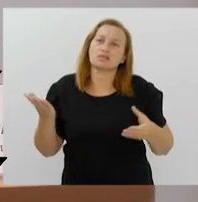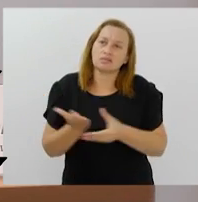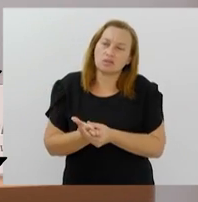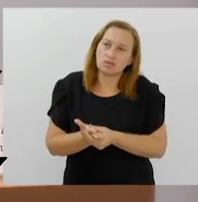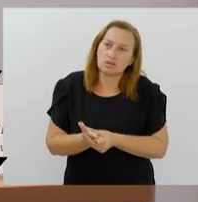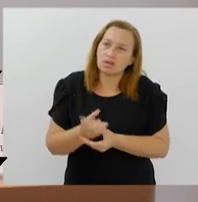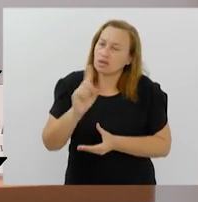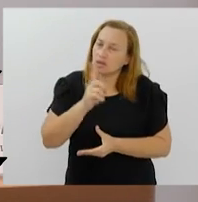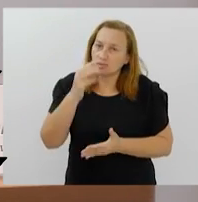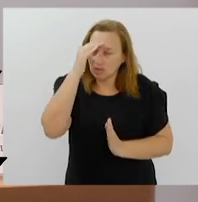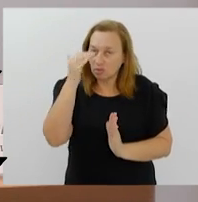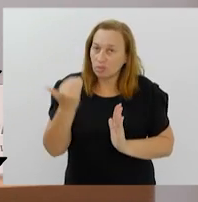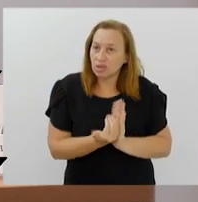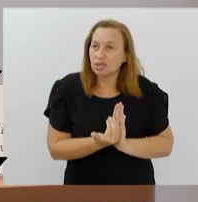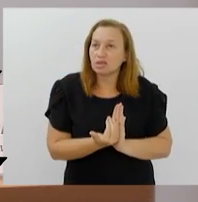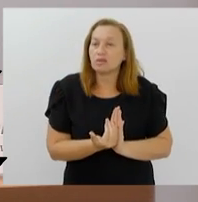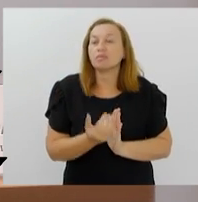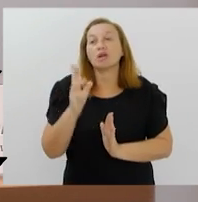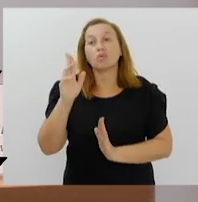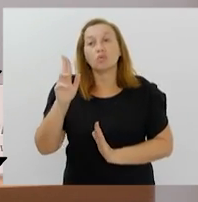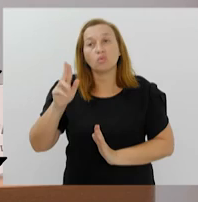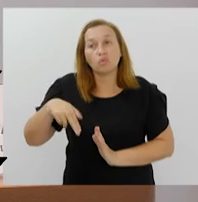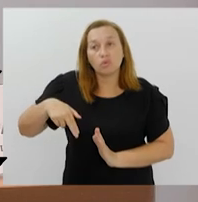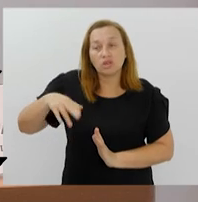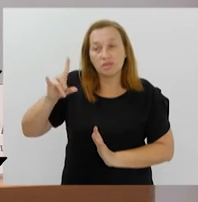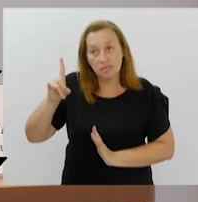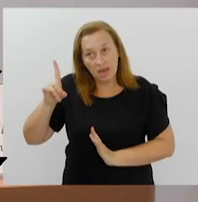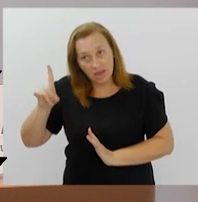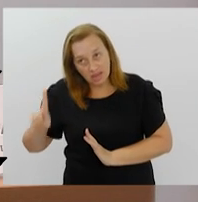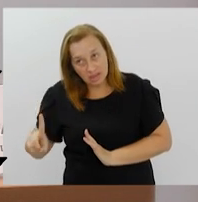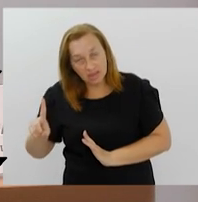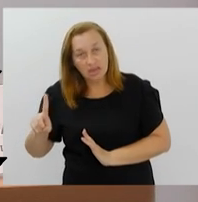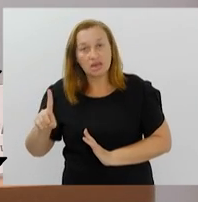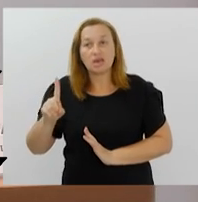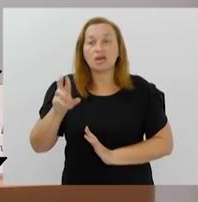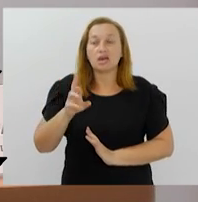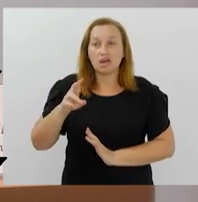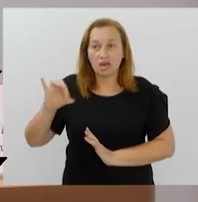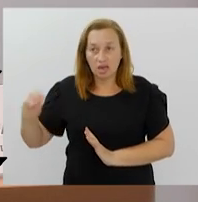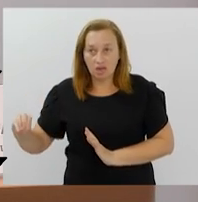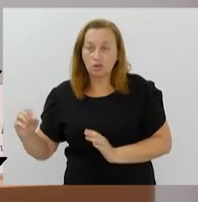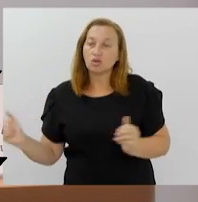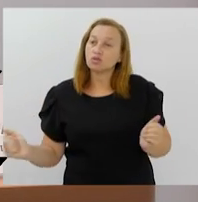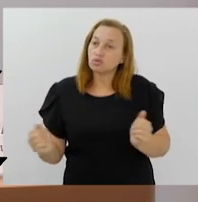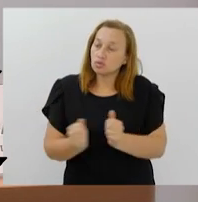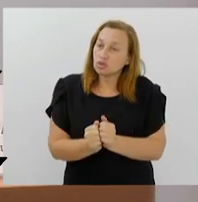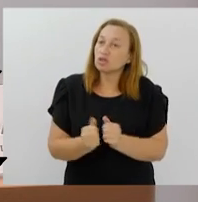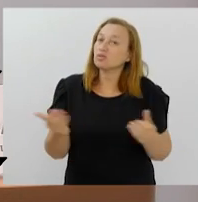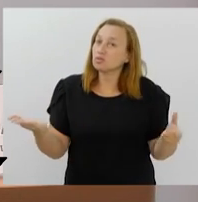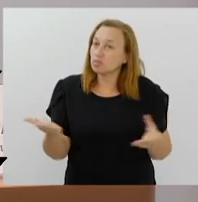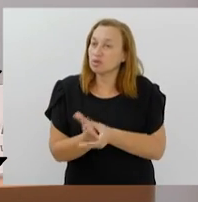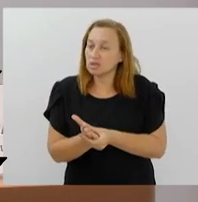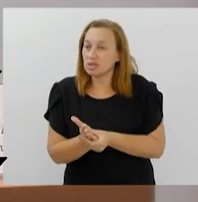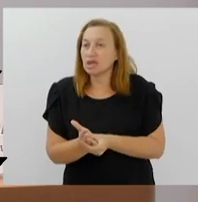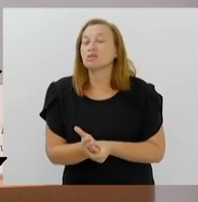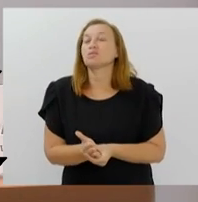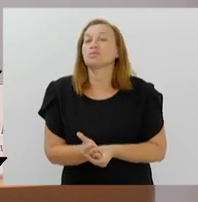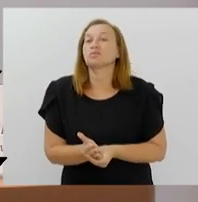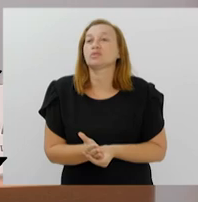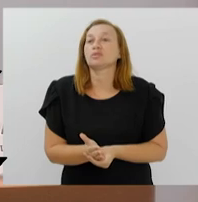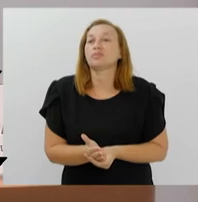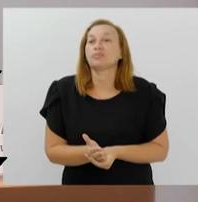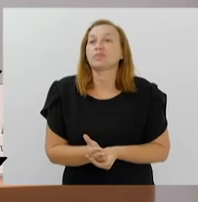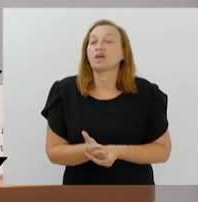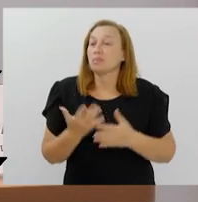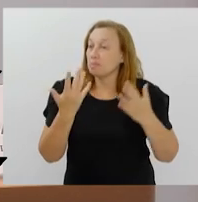não estavam sendo cumpridas pela Unimed Rio tá nós efetivamos o cumprimento juntamos nos autos do processo eh